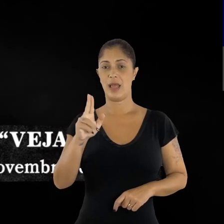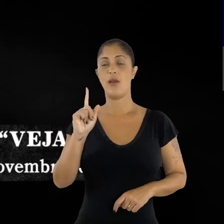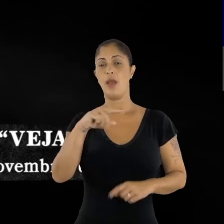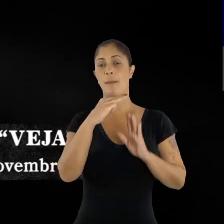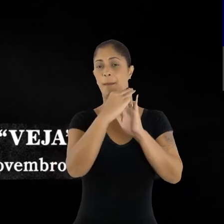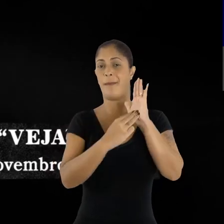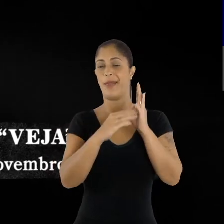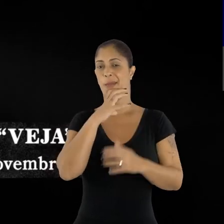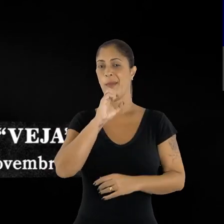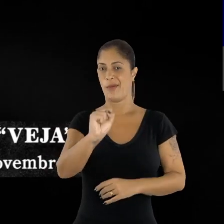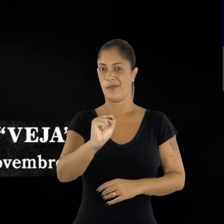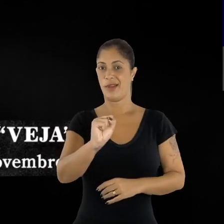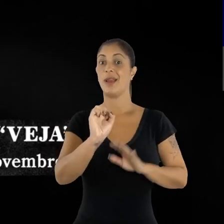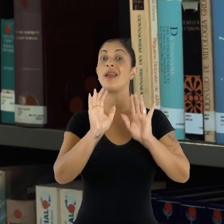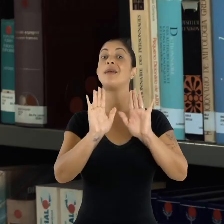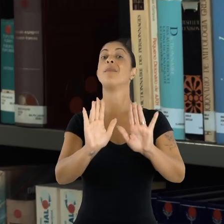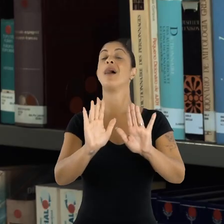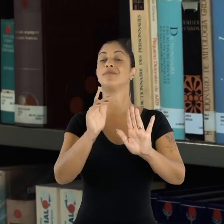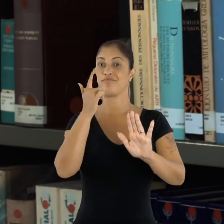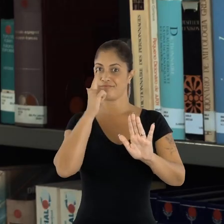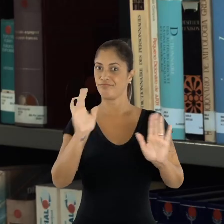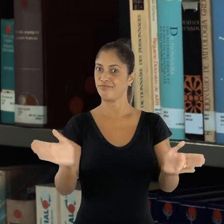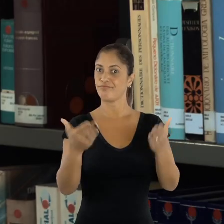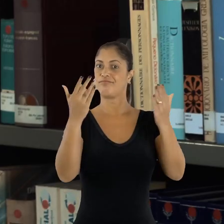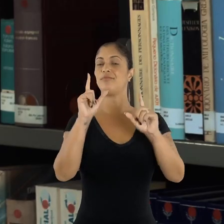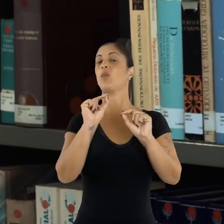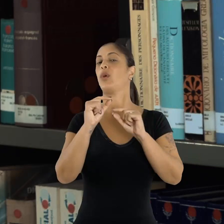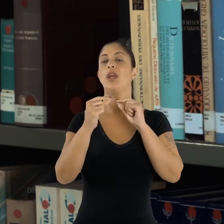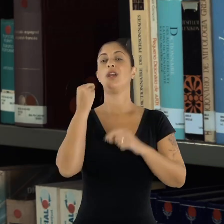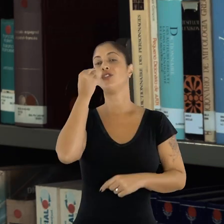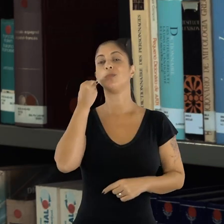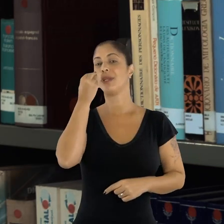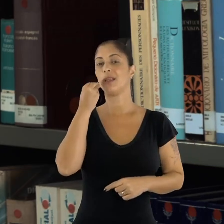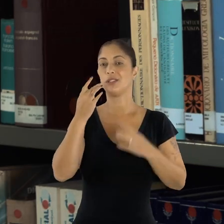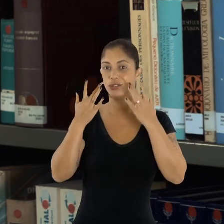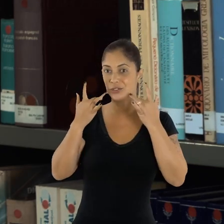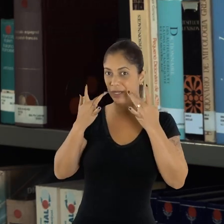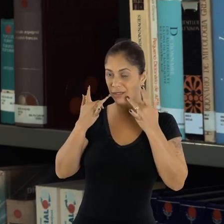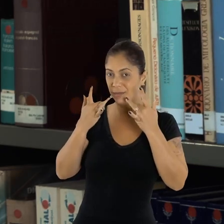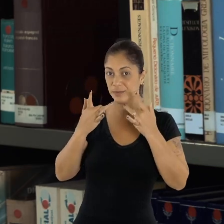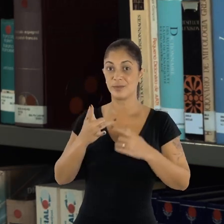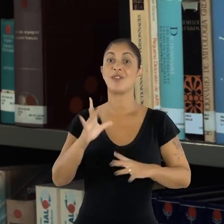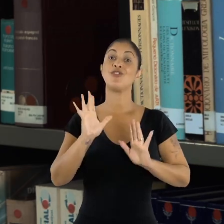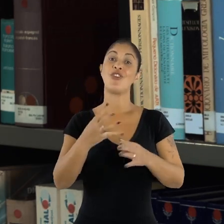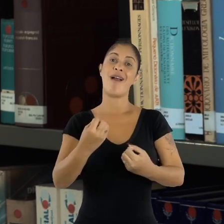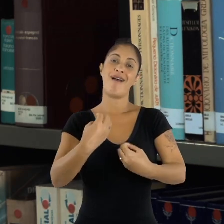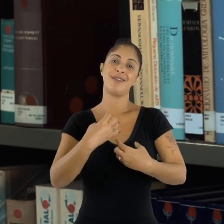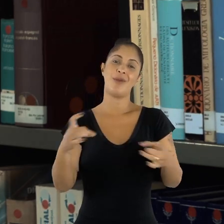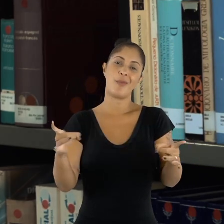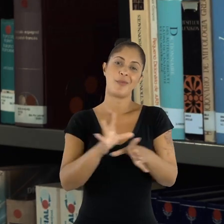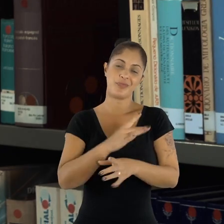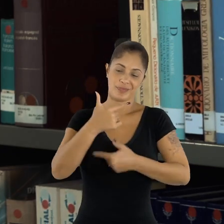a aplicar o método Paulo Freire, porém já enriquecido com a experiência teatral, que havia